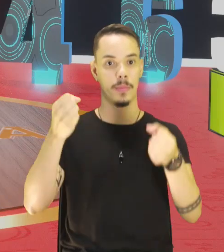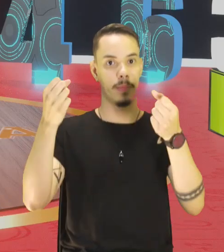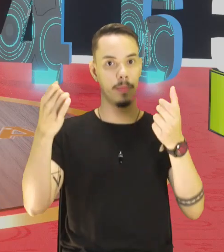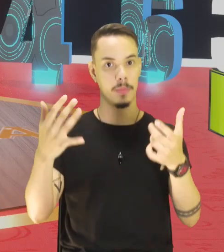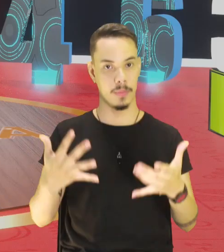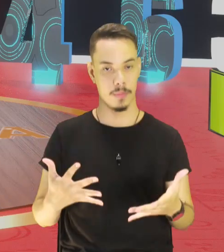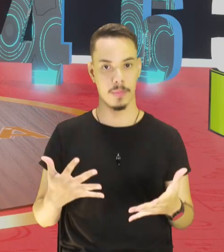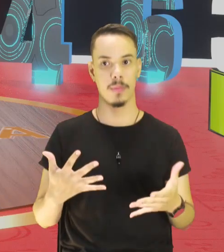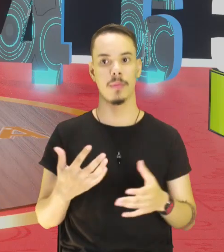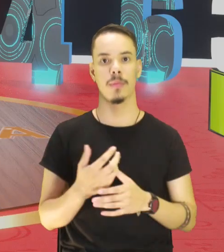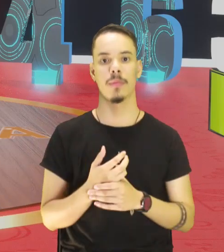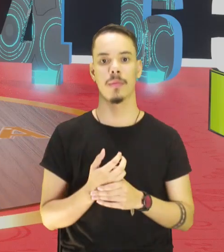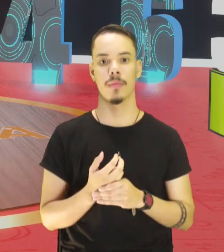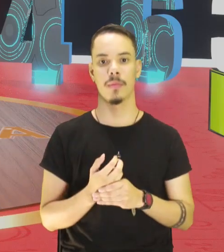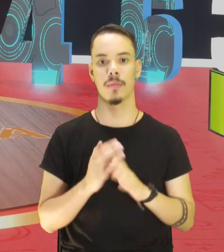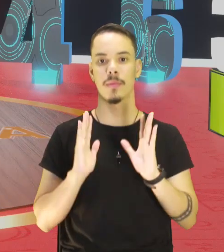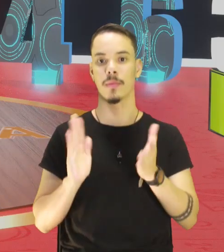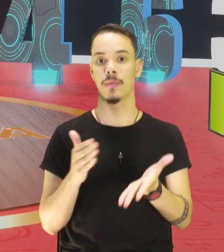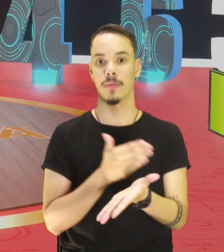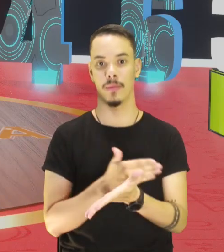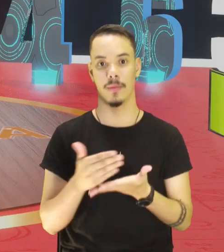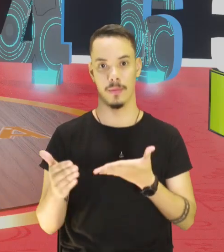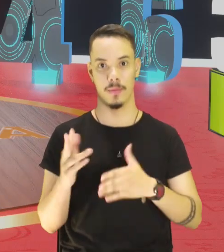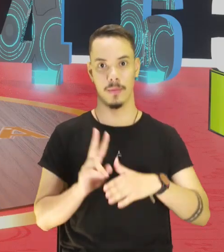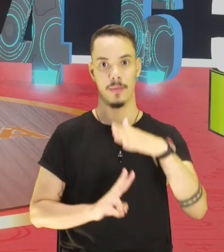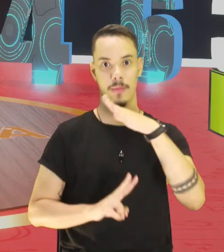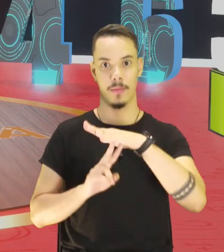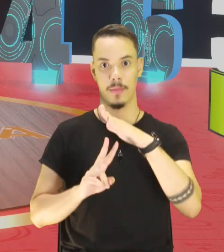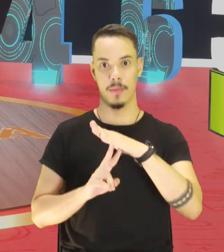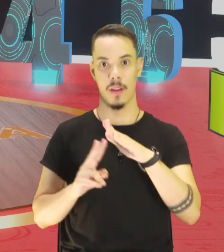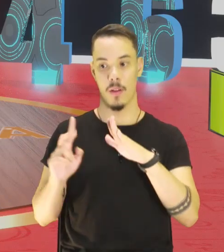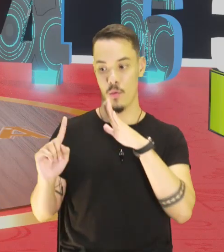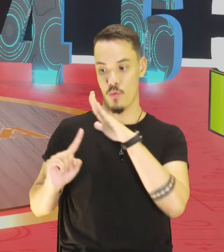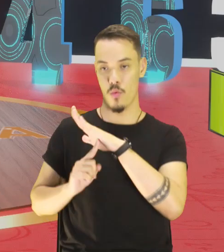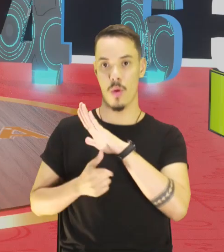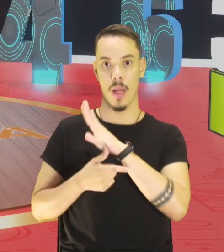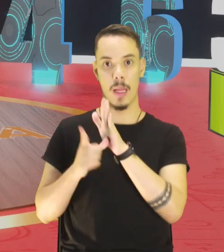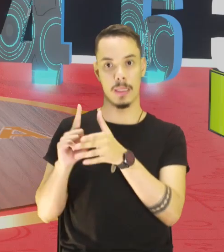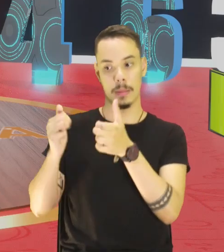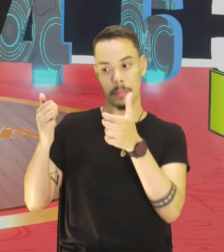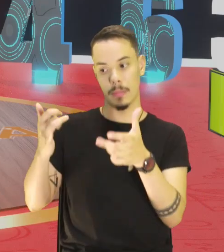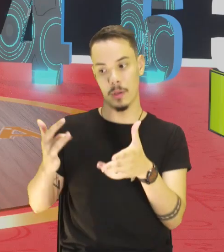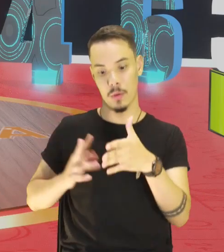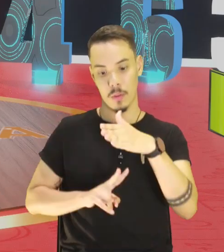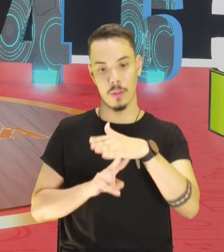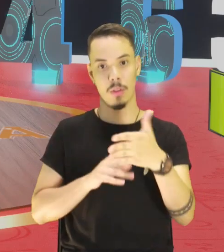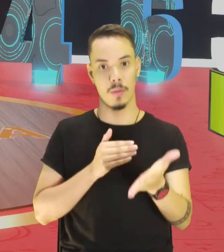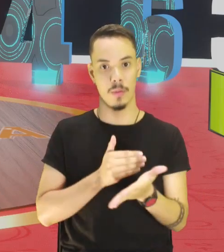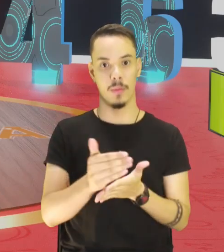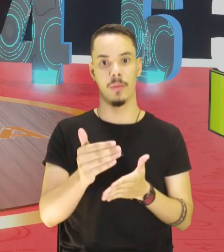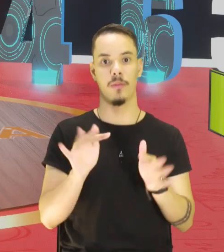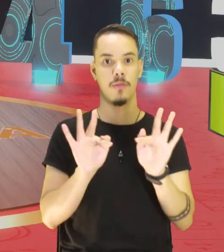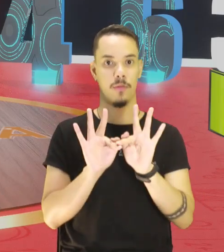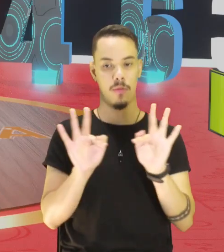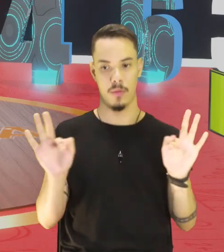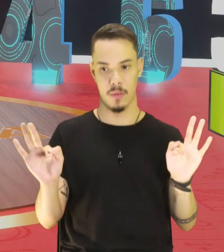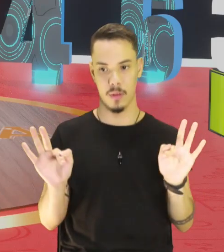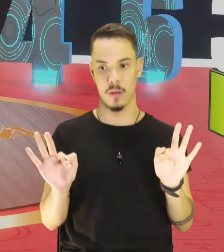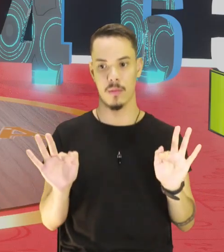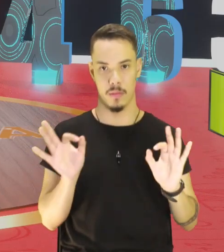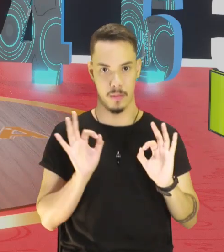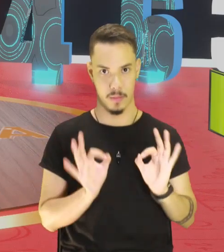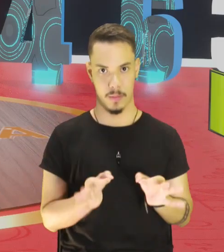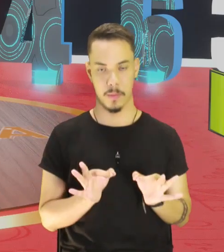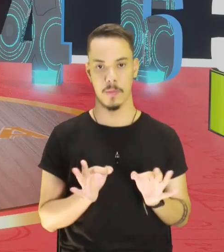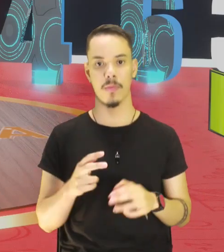gente já deu o pontapé inicial lá no finalzinho da primeira unidade. Para quê? Para não ser totalmente novo, né? Novidade.